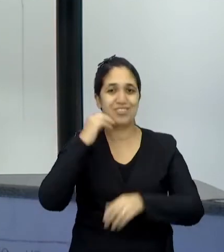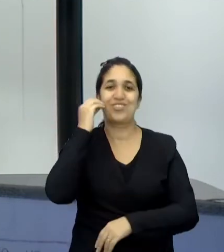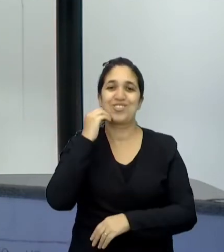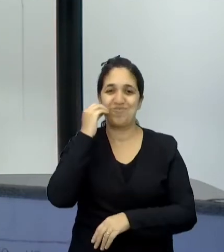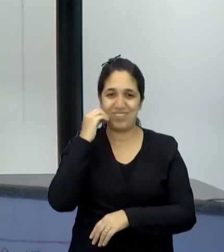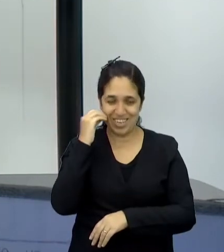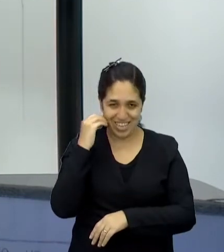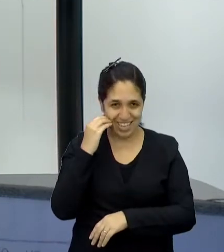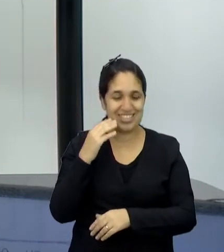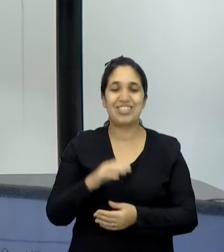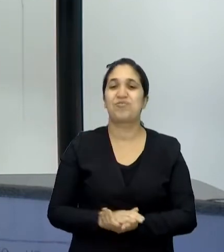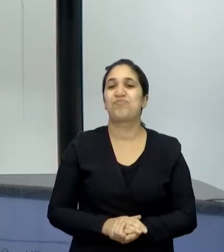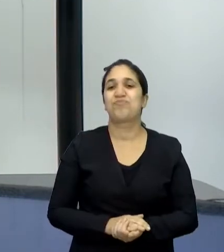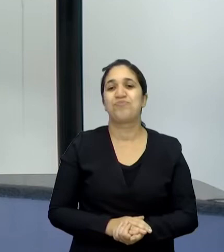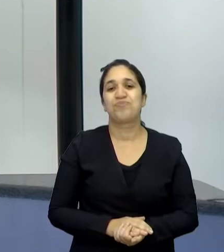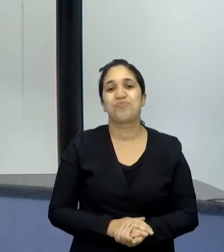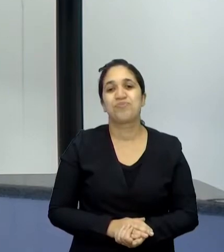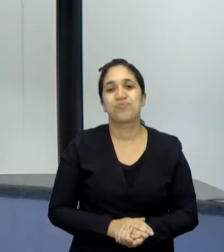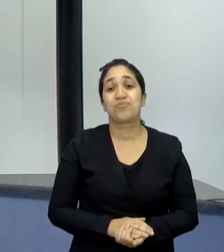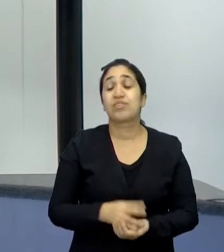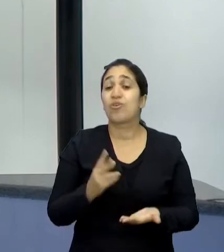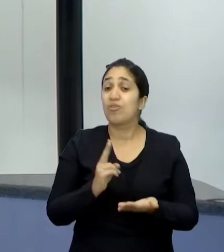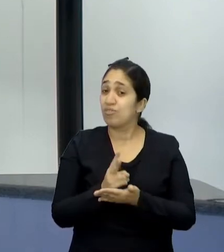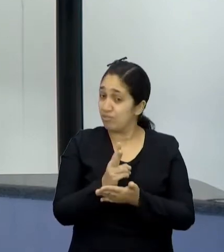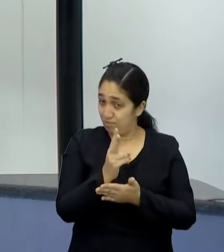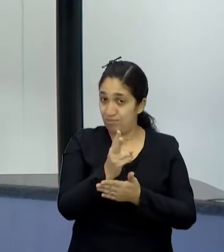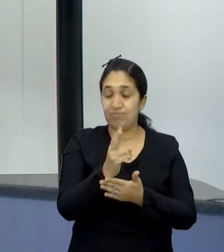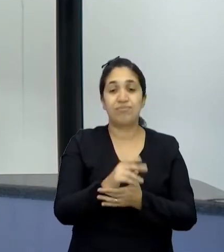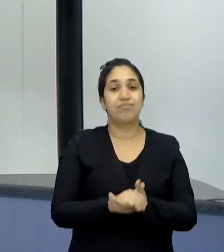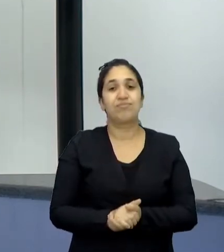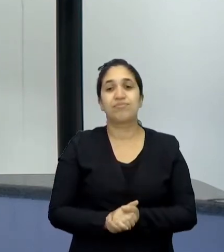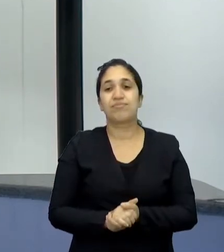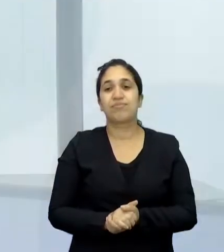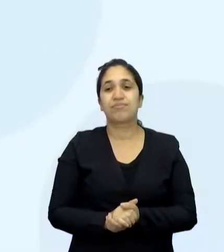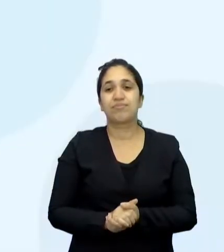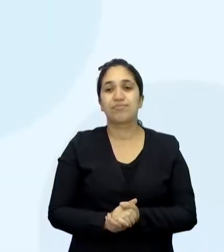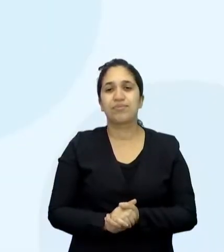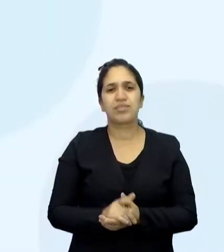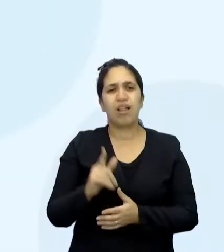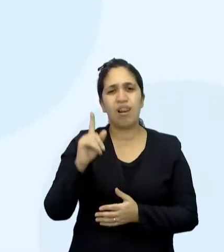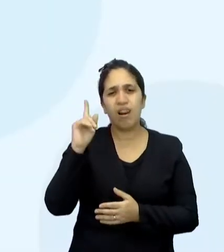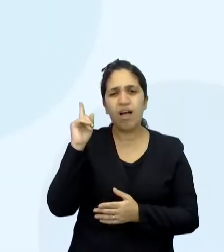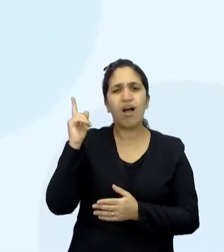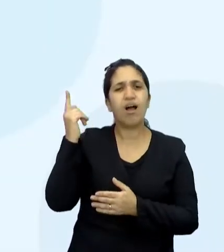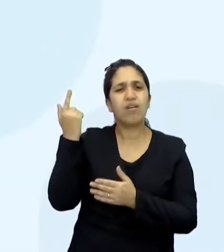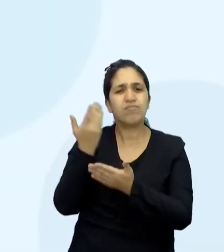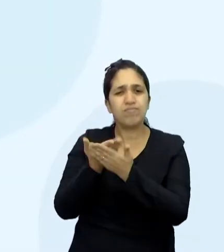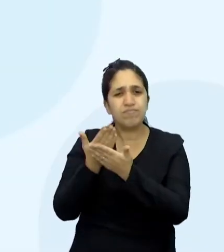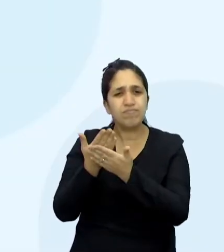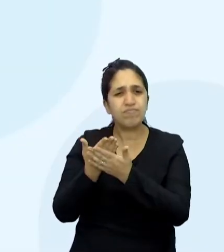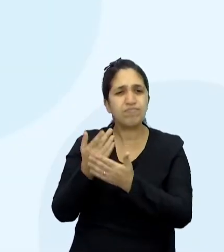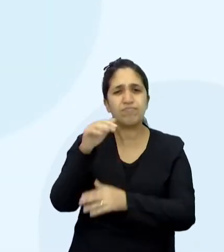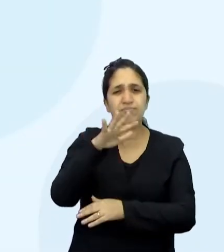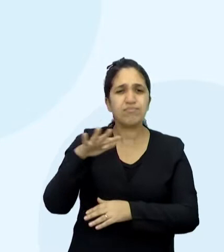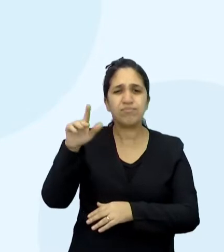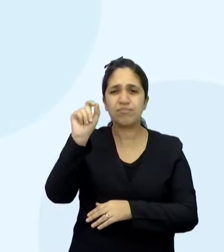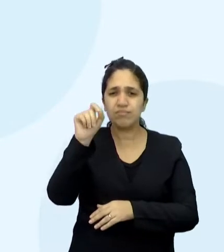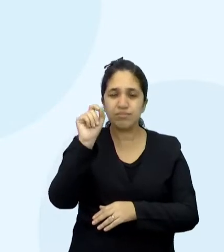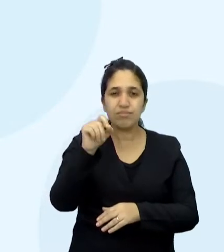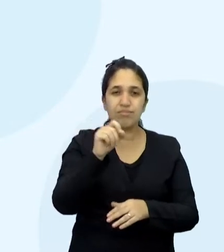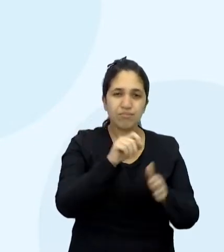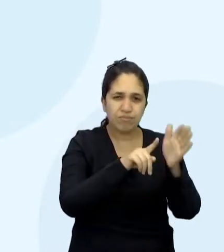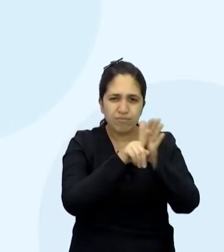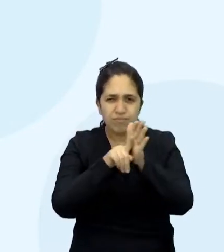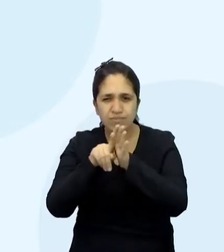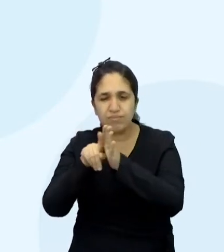percam, então, o próximo vídeo. Então, continuando, ó. Lá da formação geral básica, queremos investigar um fenômeno natural